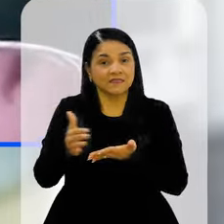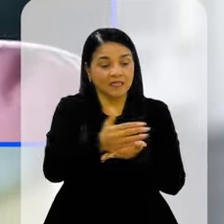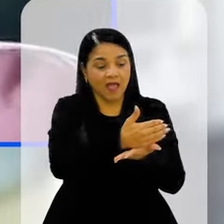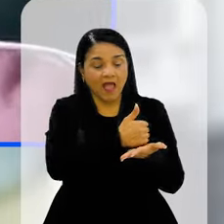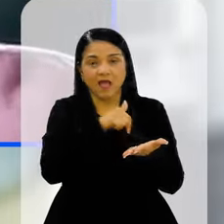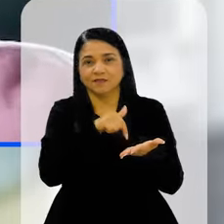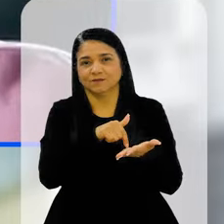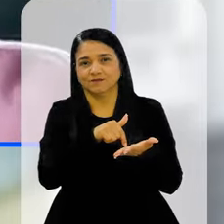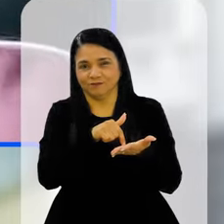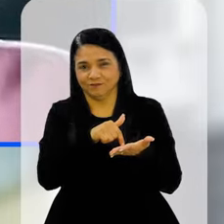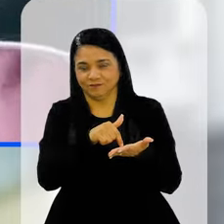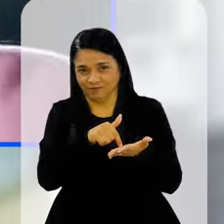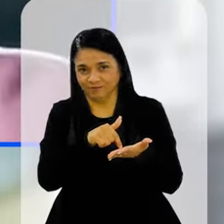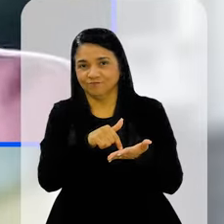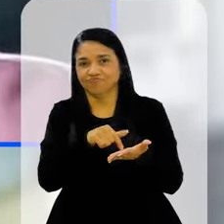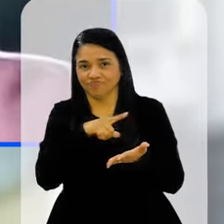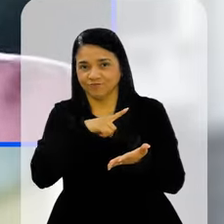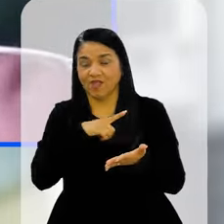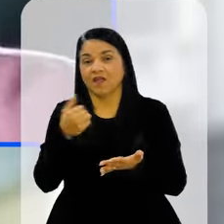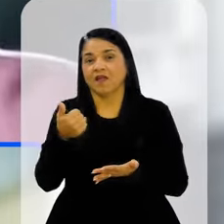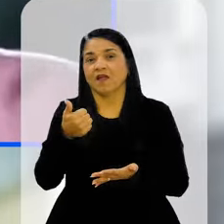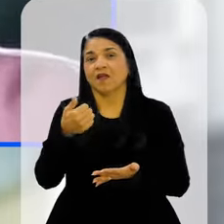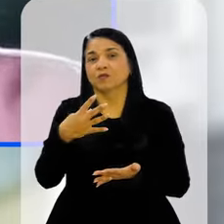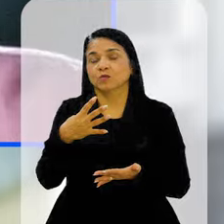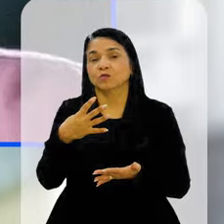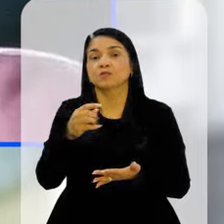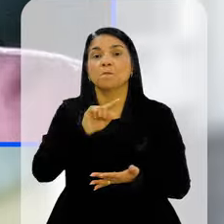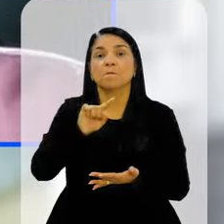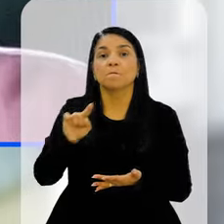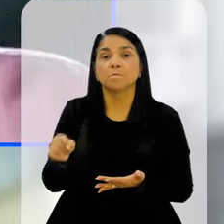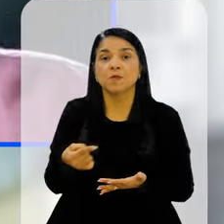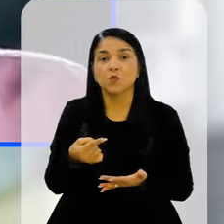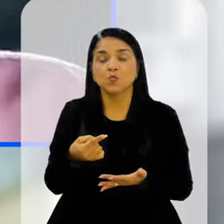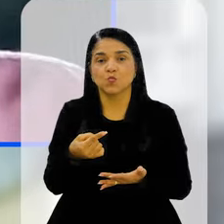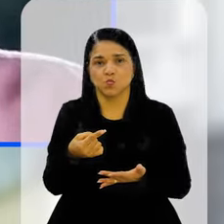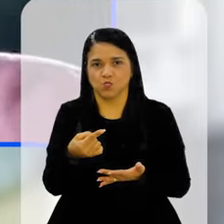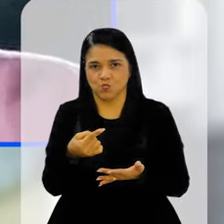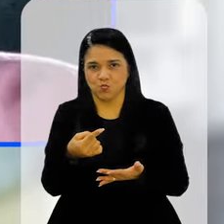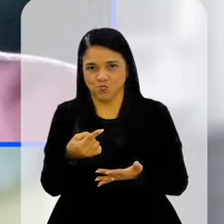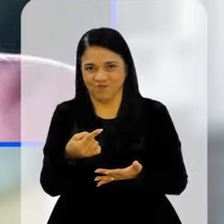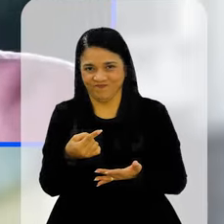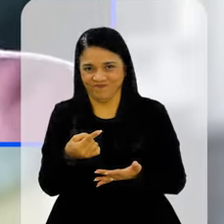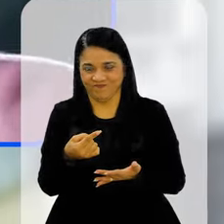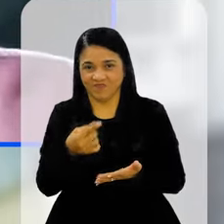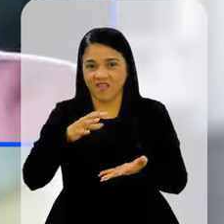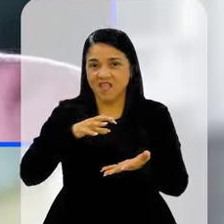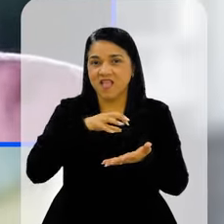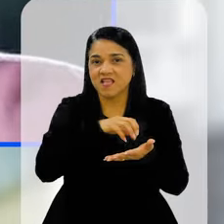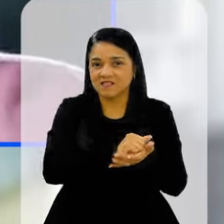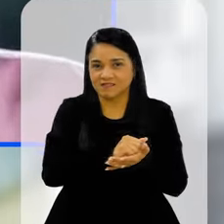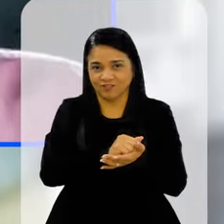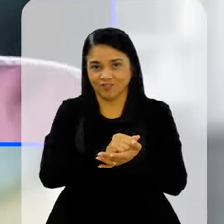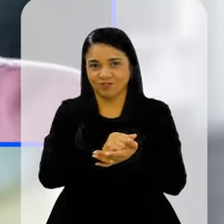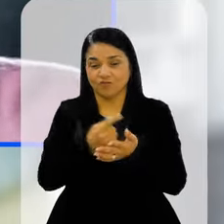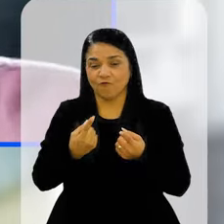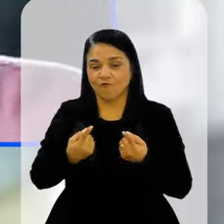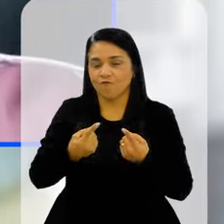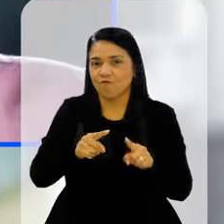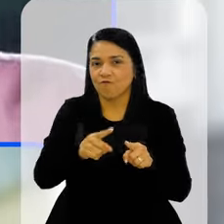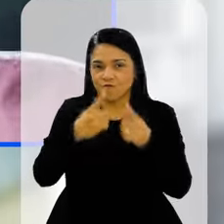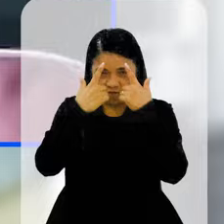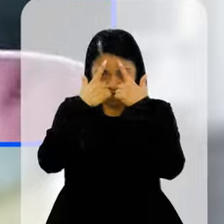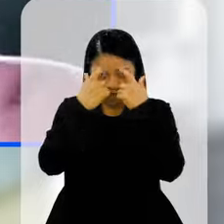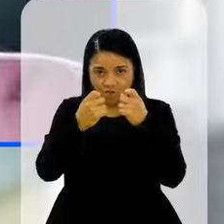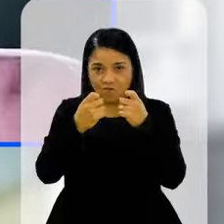que tem dados de cerca de 14 mil casos de maus tratos por ano.